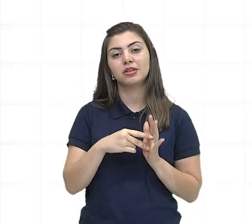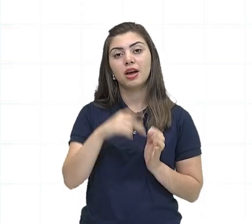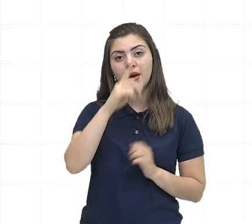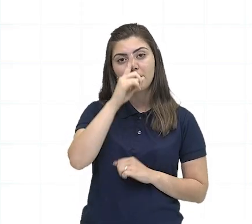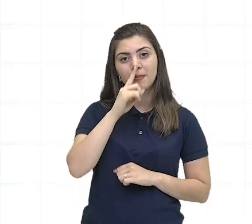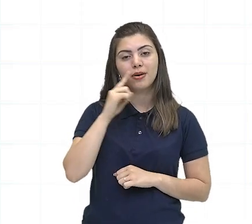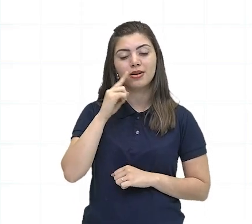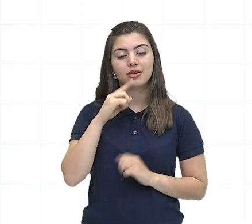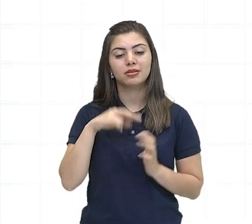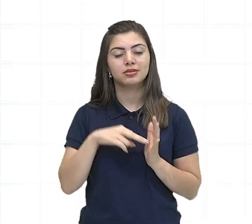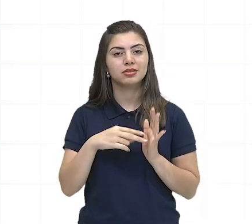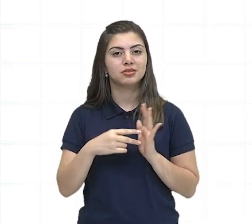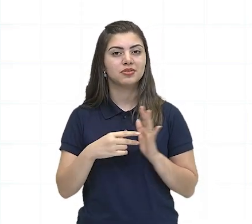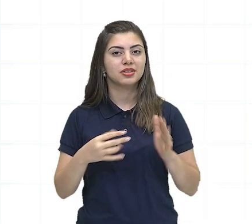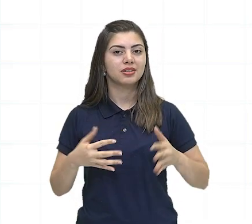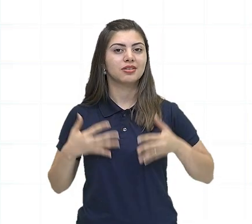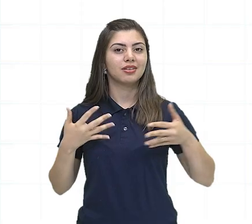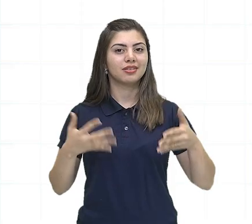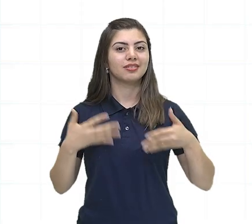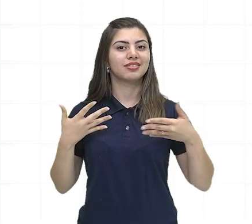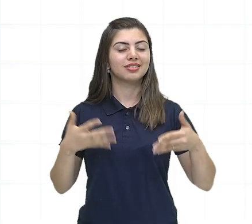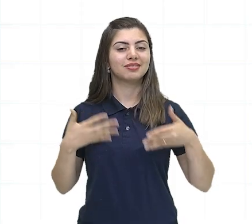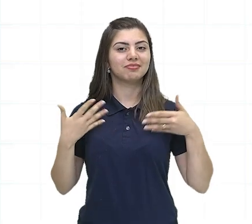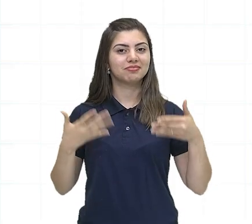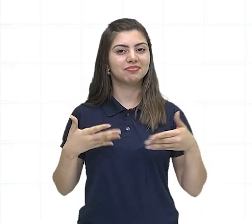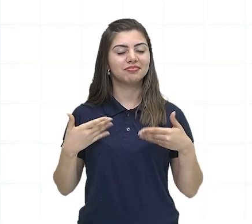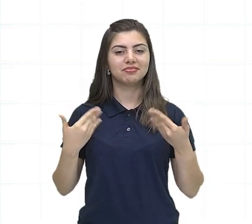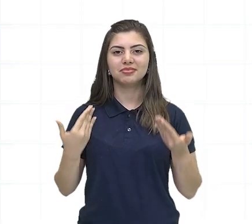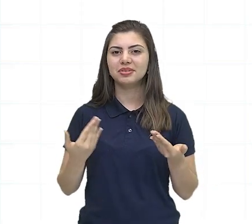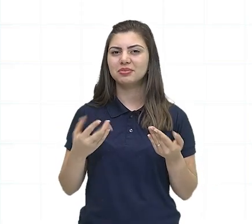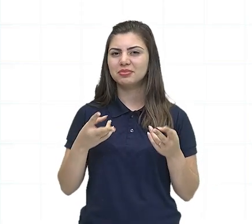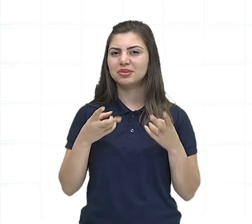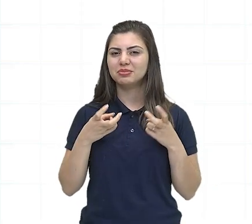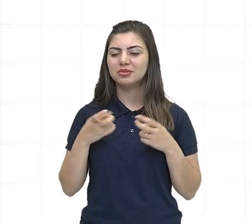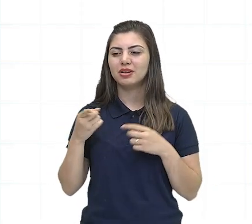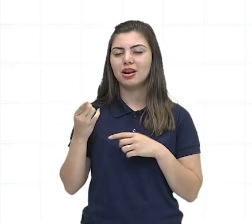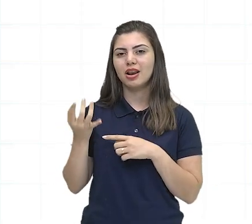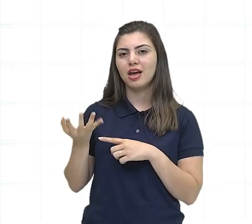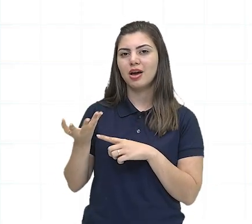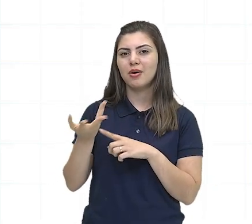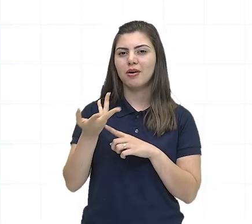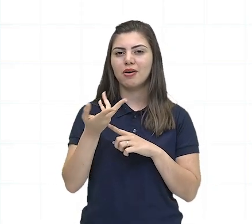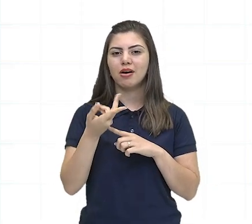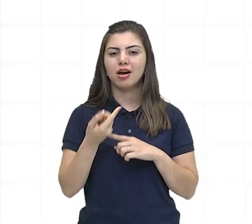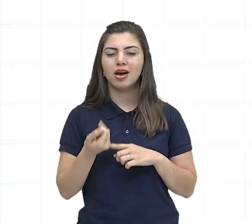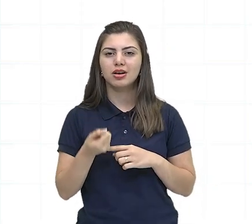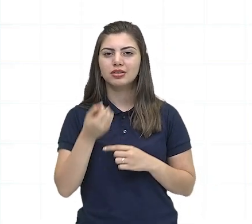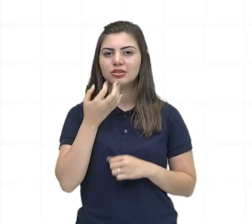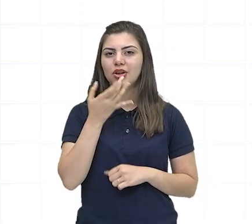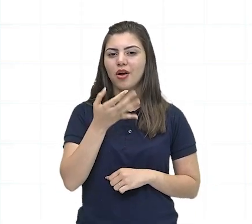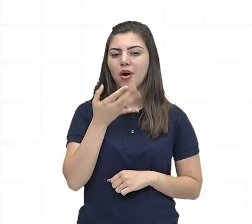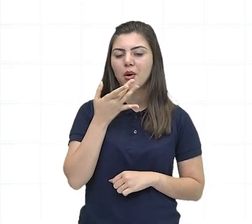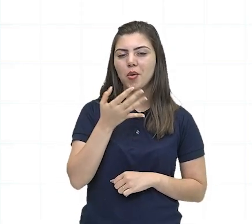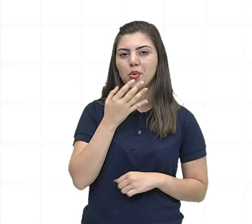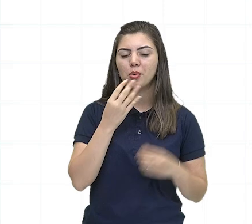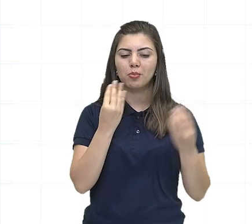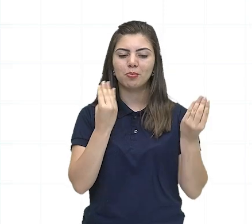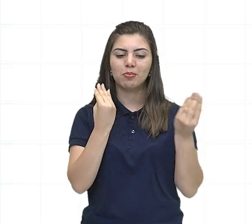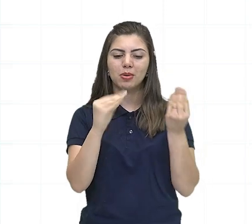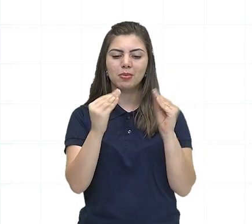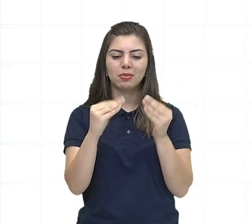é alegria, tem um significado. Então, os artistas utilizam essas cores para quê? Para que a